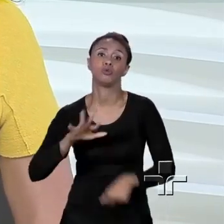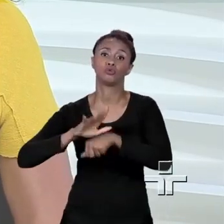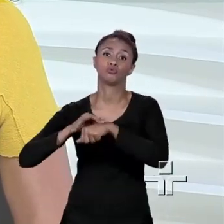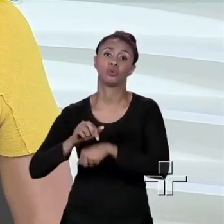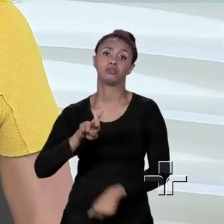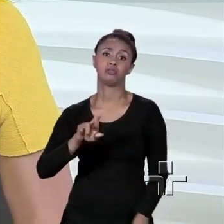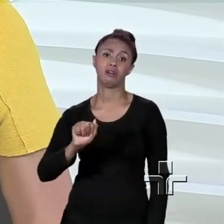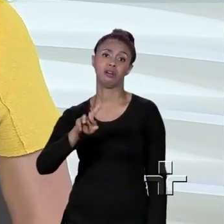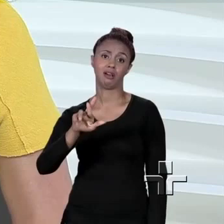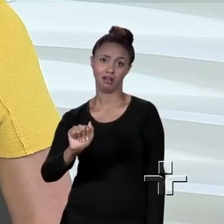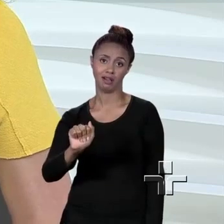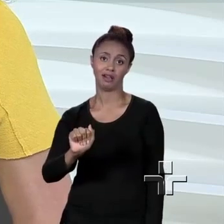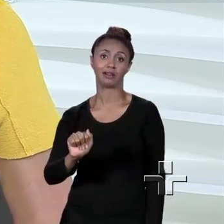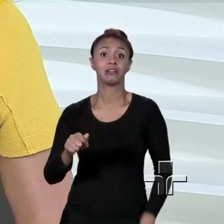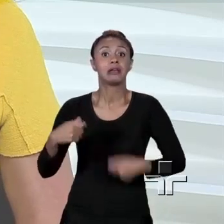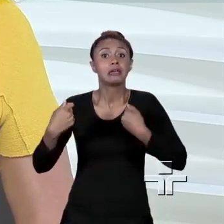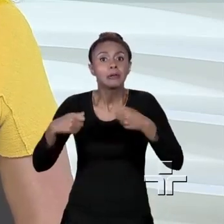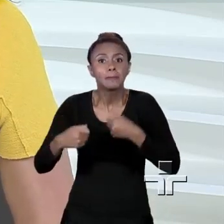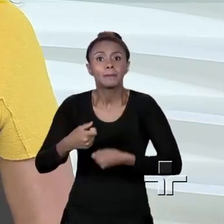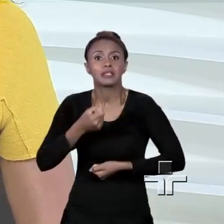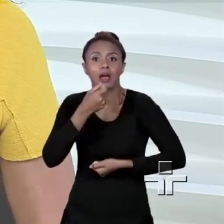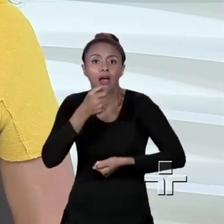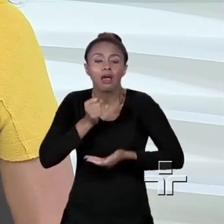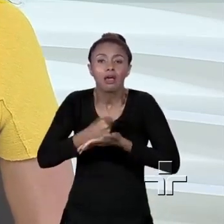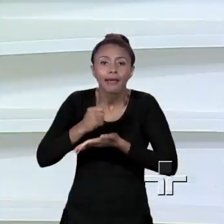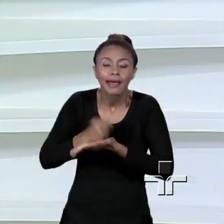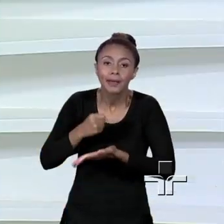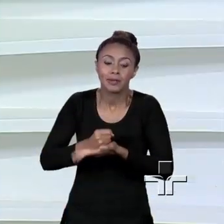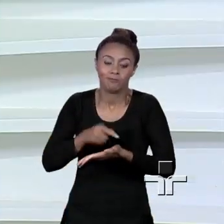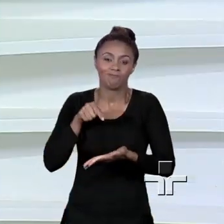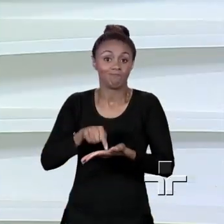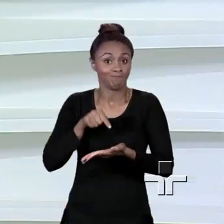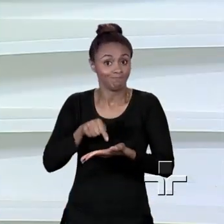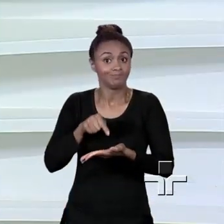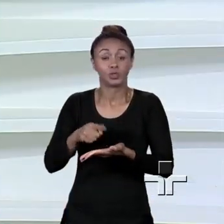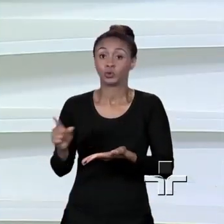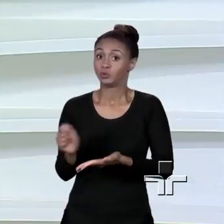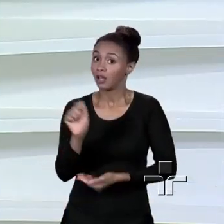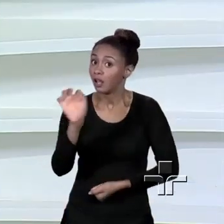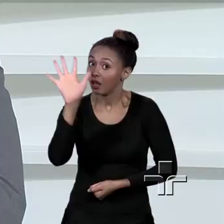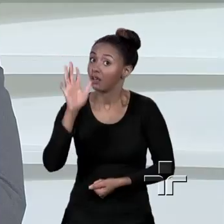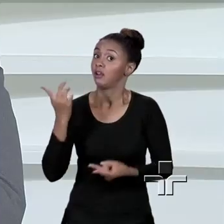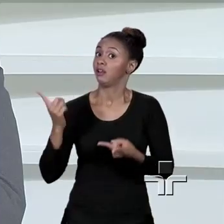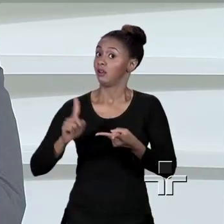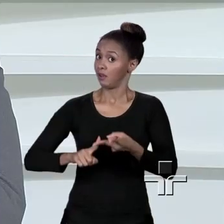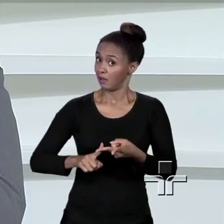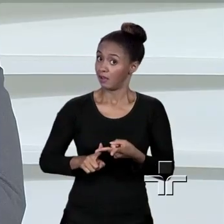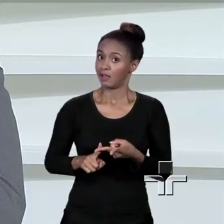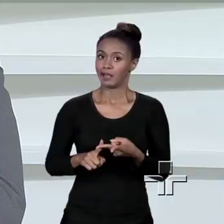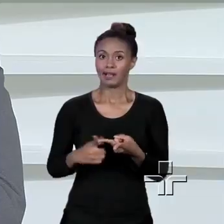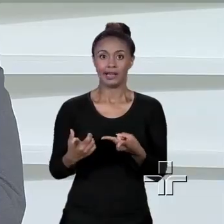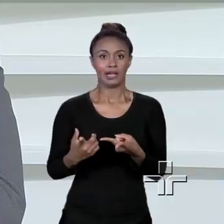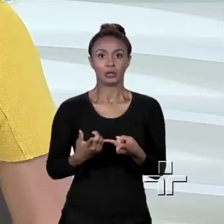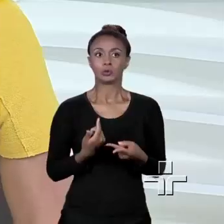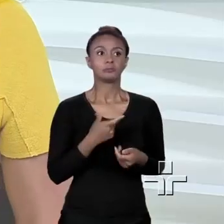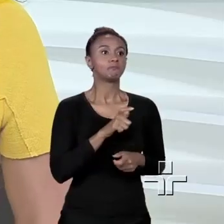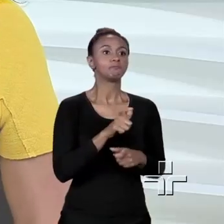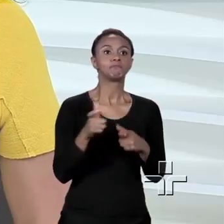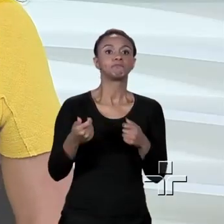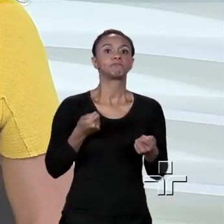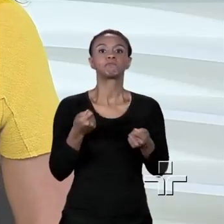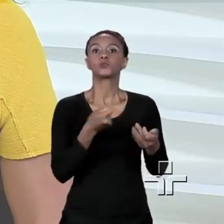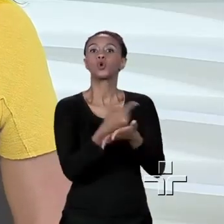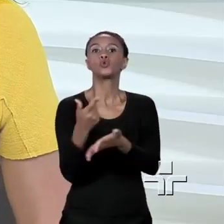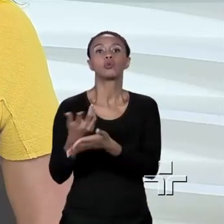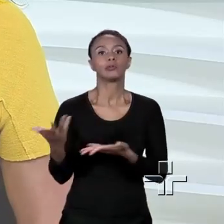de medicamentos que são medicamentos de alto custo, medicamentos órfãos muitas vezes. Então,